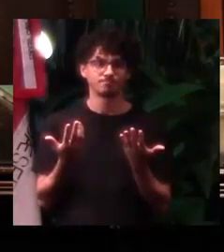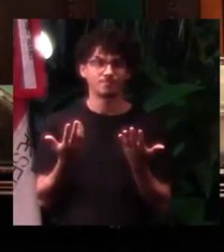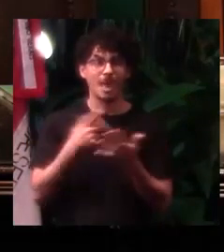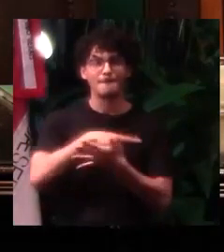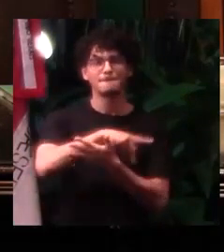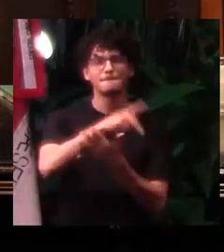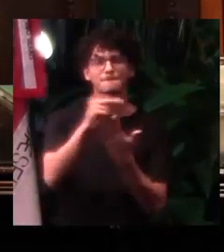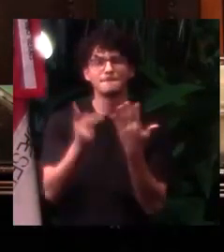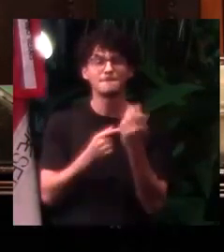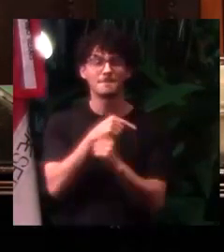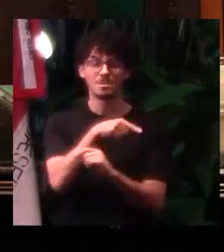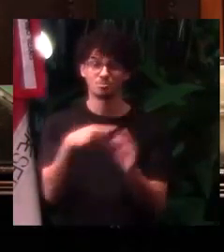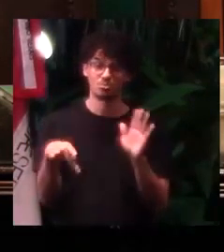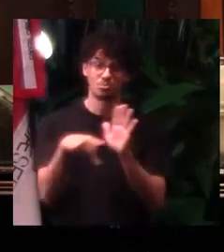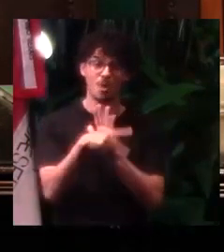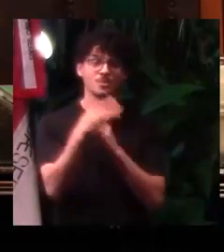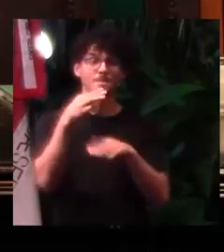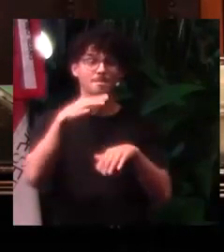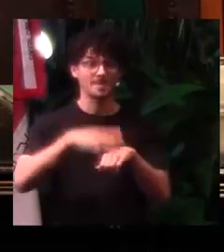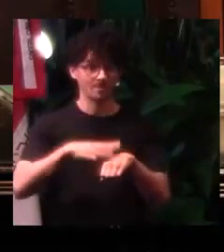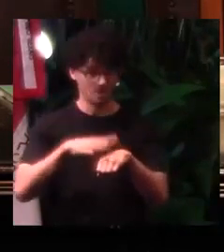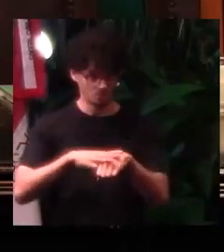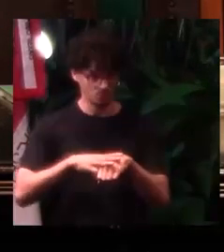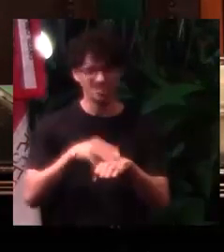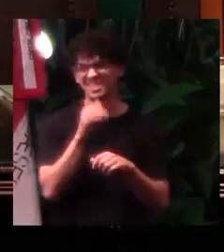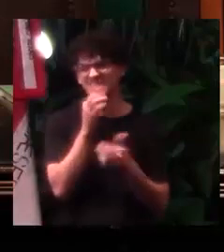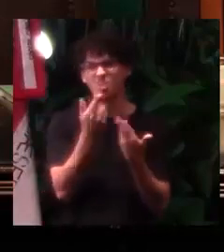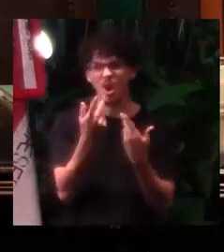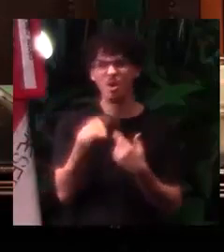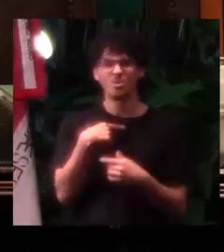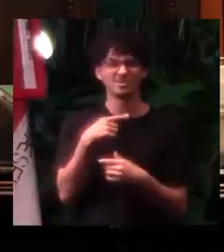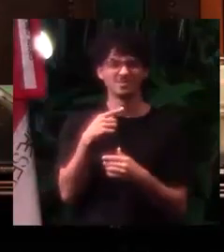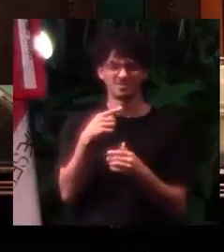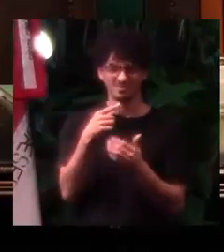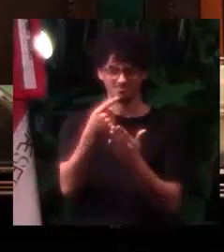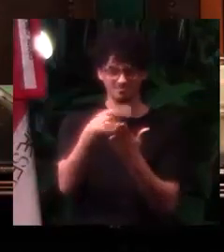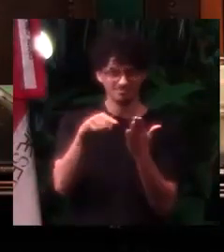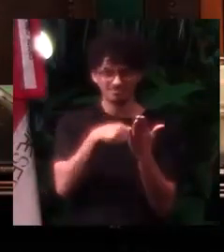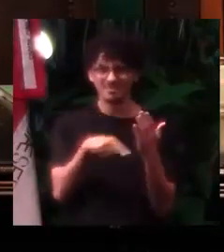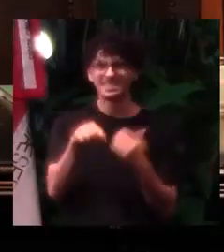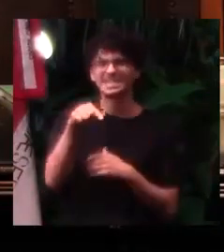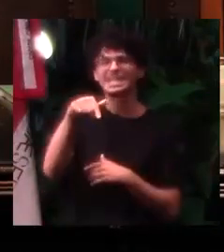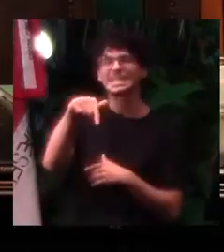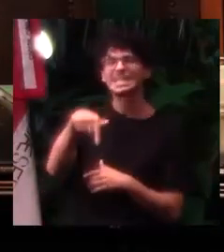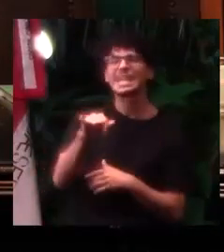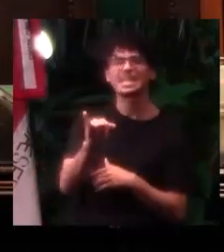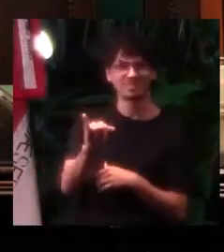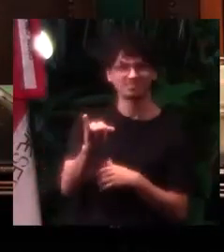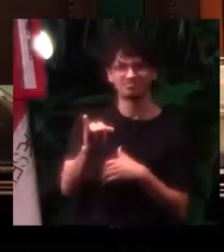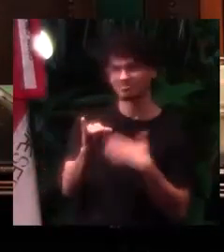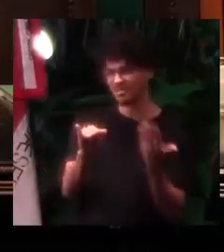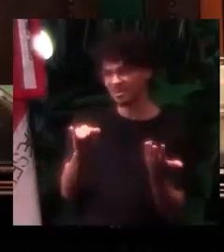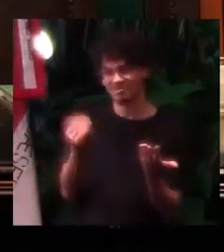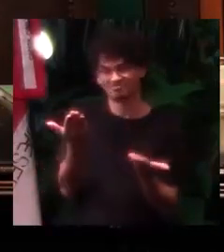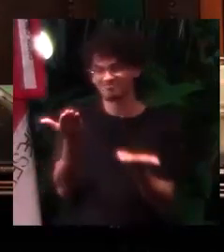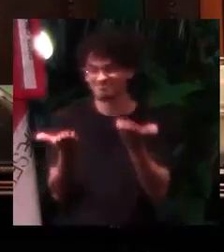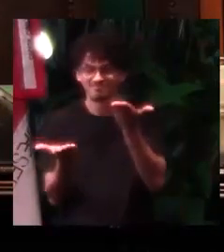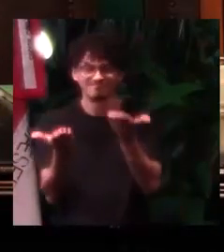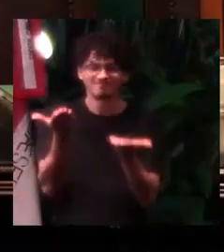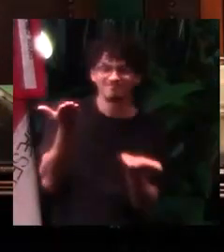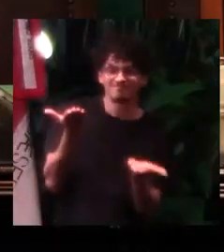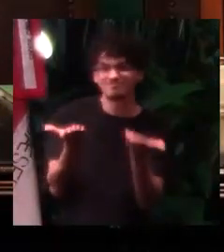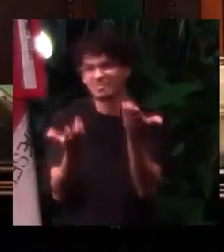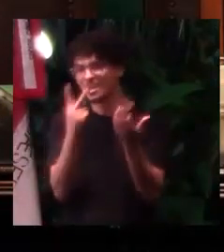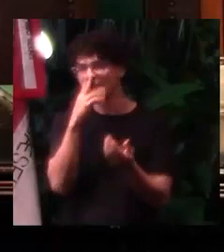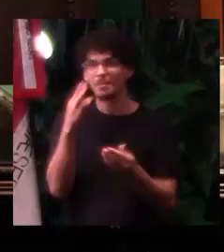matemáticos, né? Lógico-matemáticos. Esses testes, por exemplo, de QI que se fazem e tal, se você for ver o parâmetro, geralmente